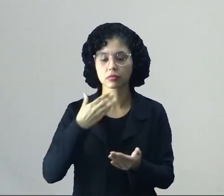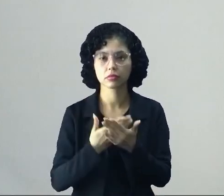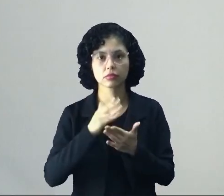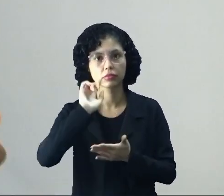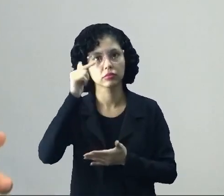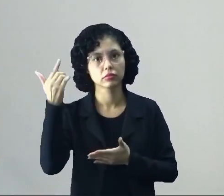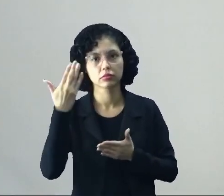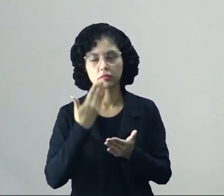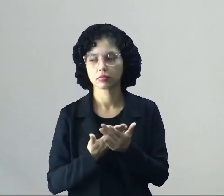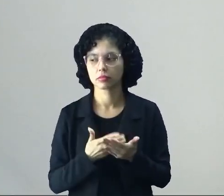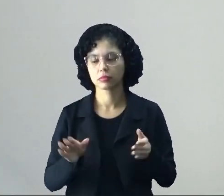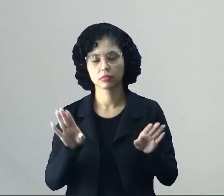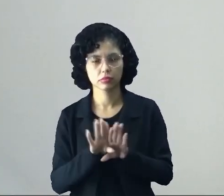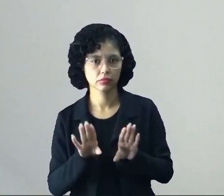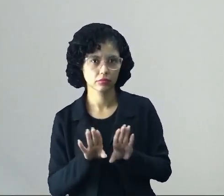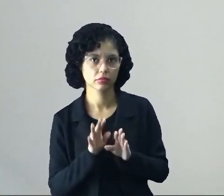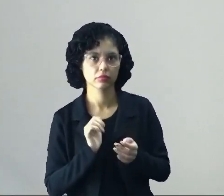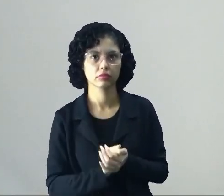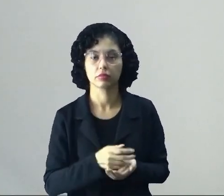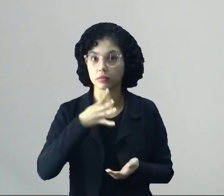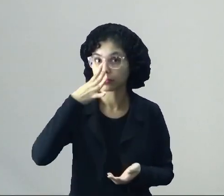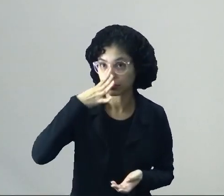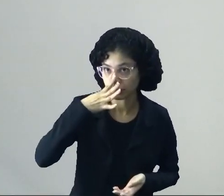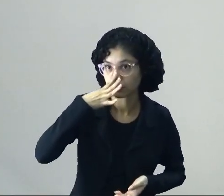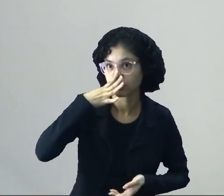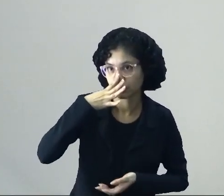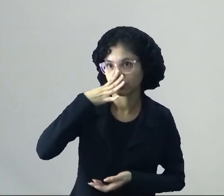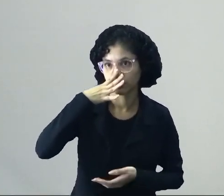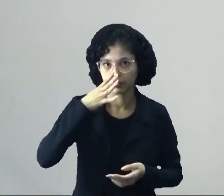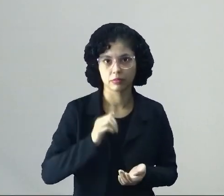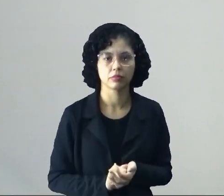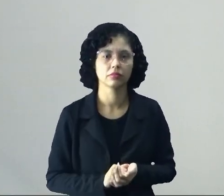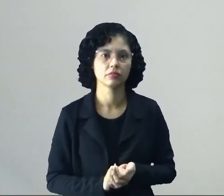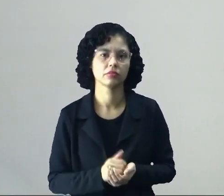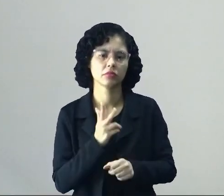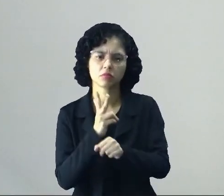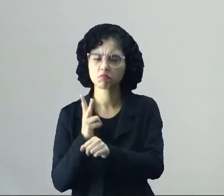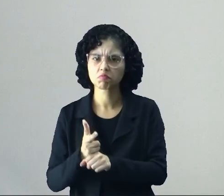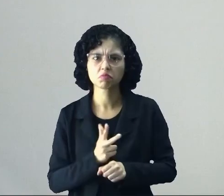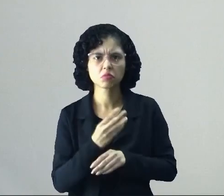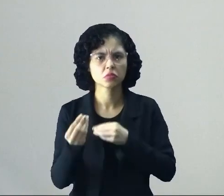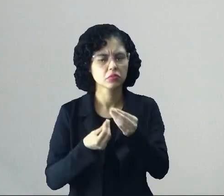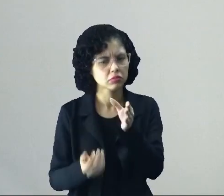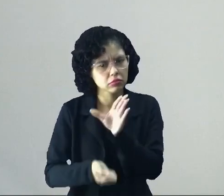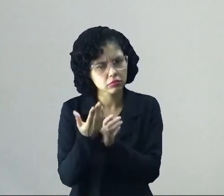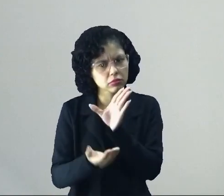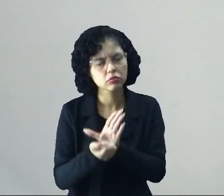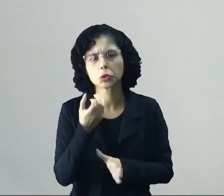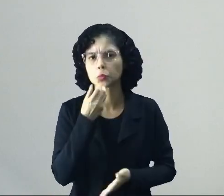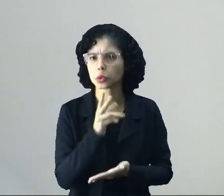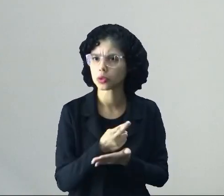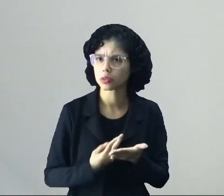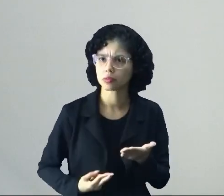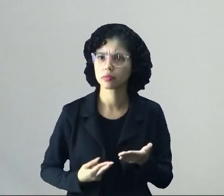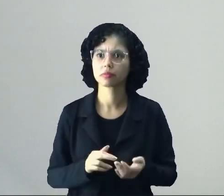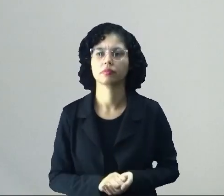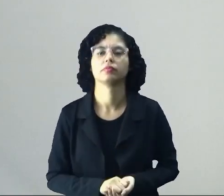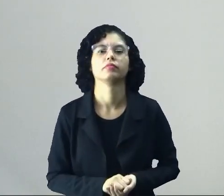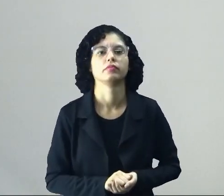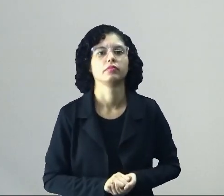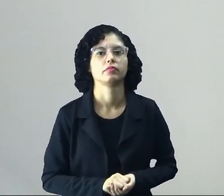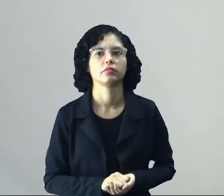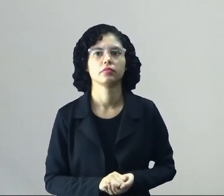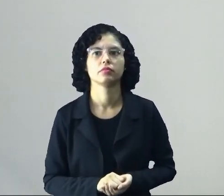aula, a outras aulas, tá bom? Assistam tutoriais, vídeos de como produzir uma boa redação,